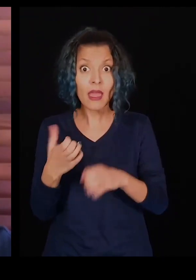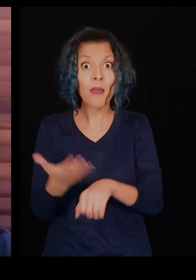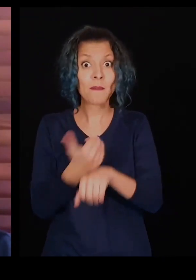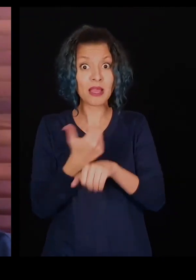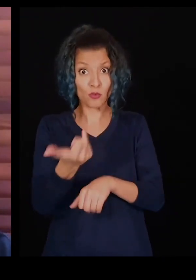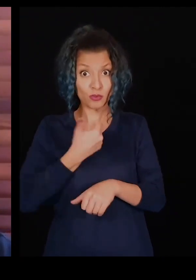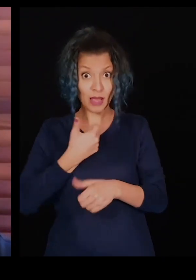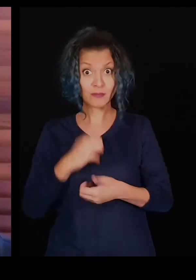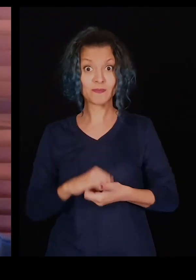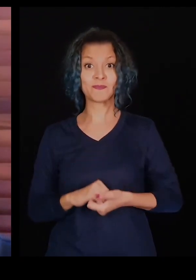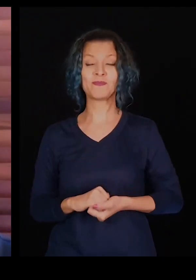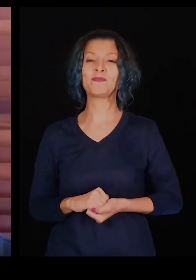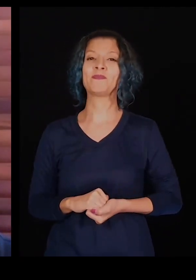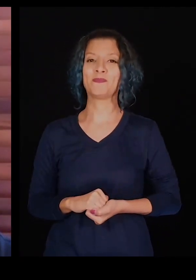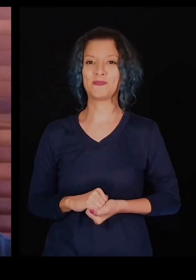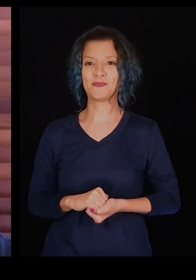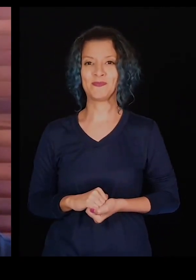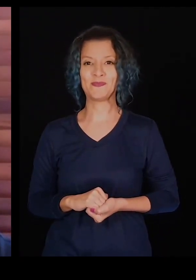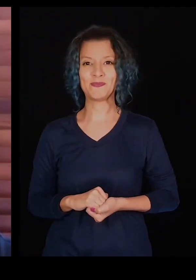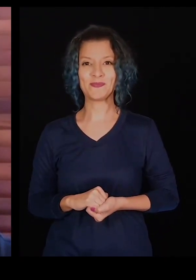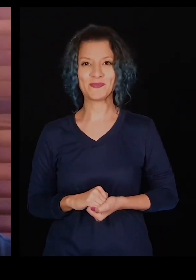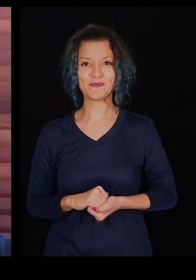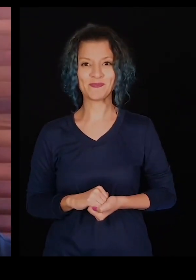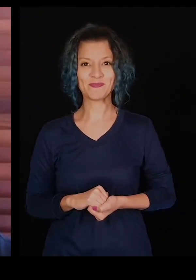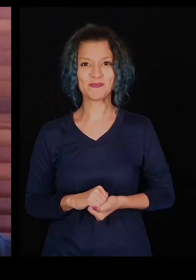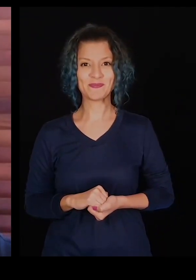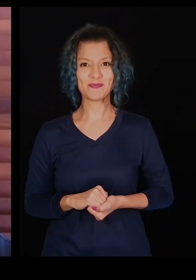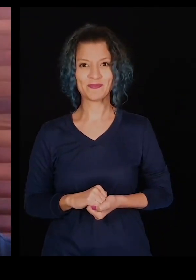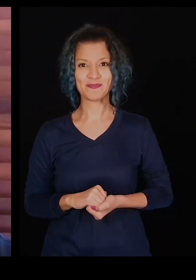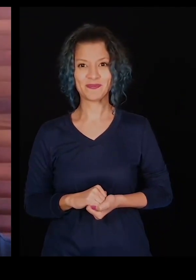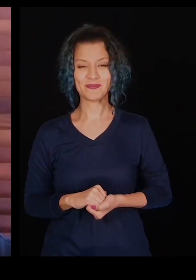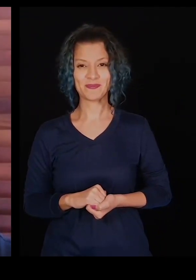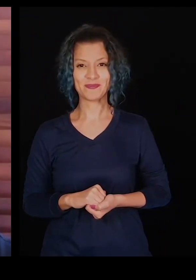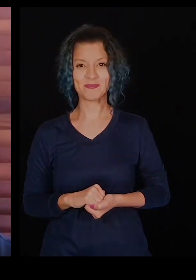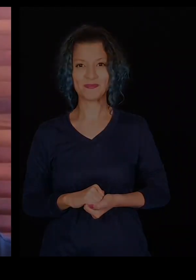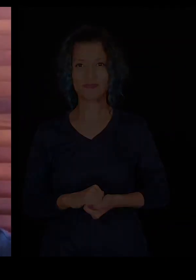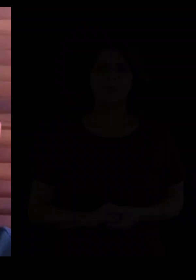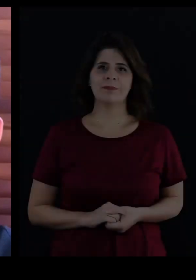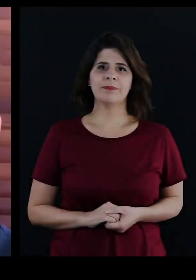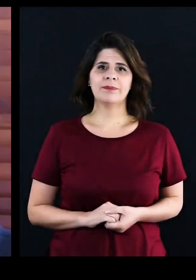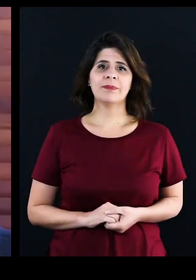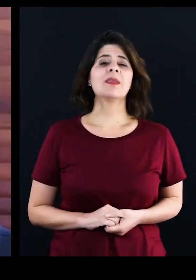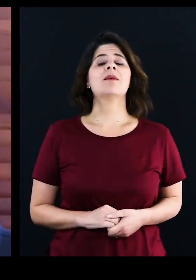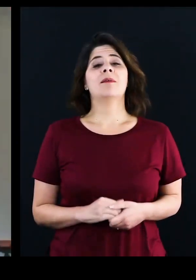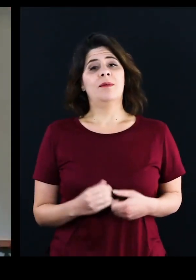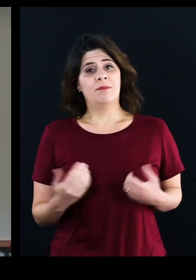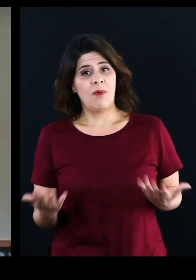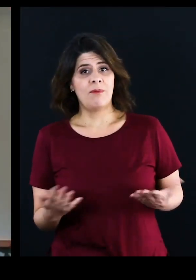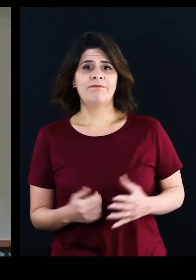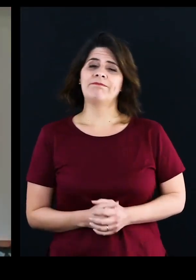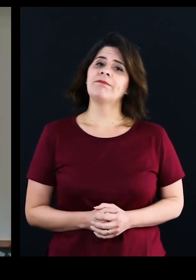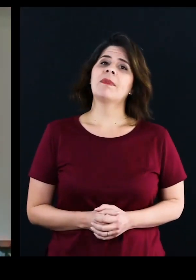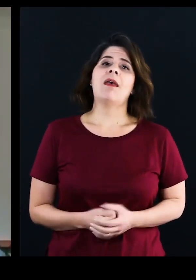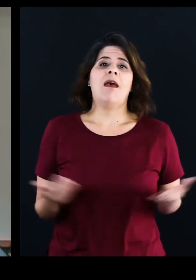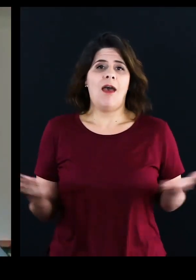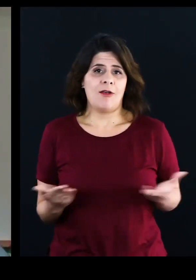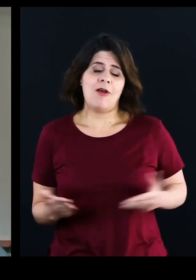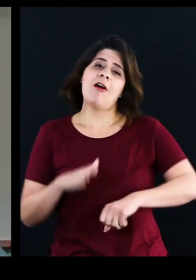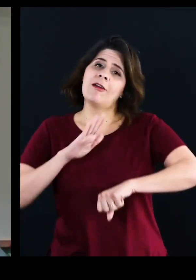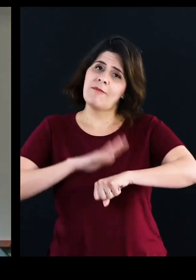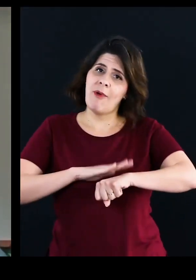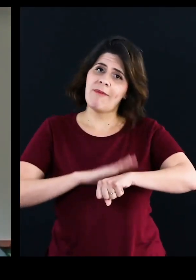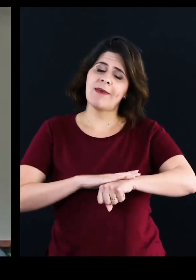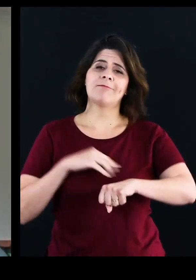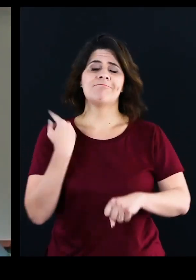Mário? Bom, a gente está justamente tentando ver, nesse período, aquilo que nós